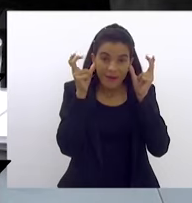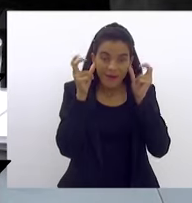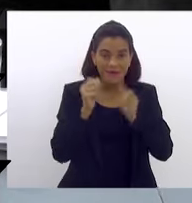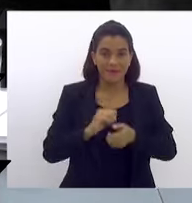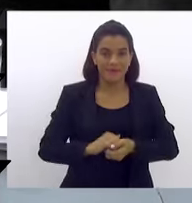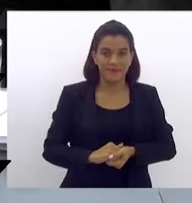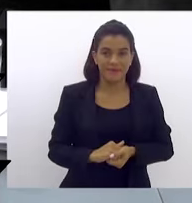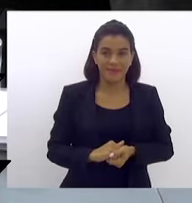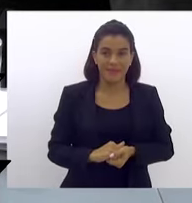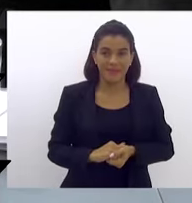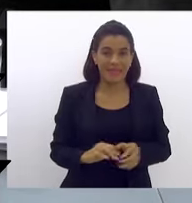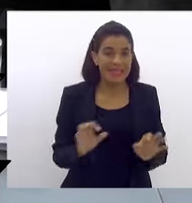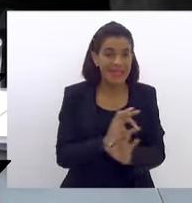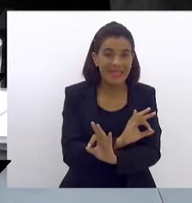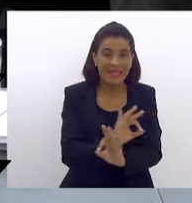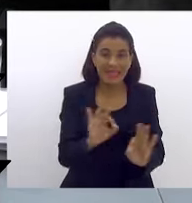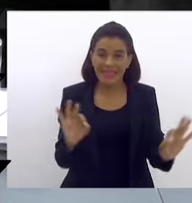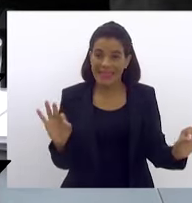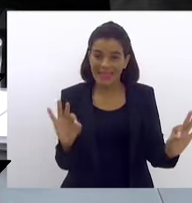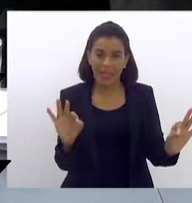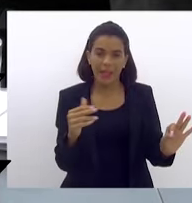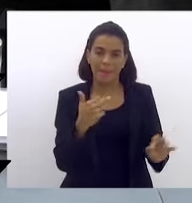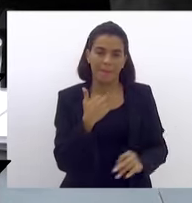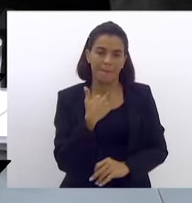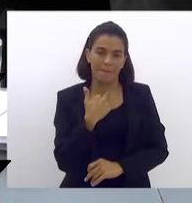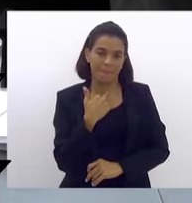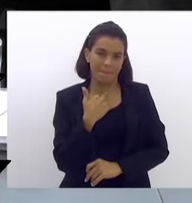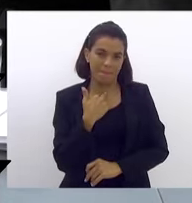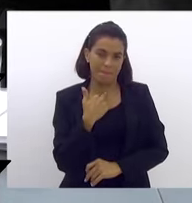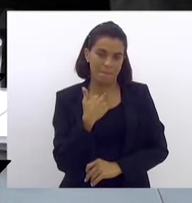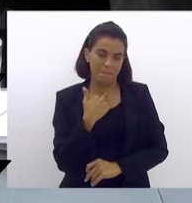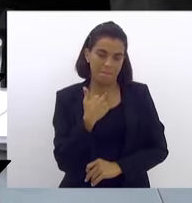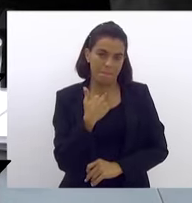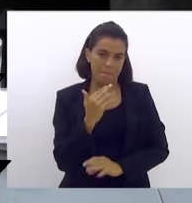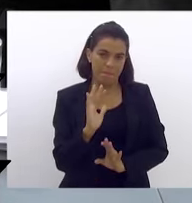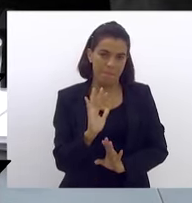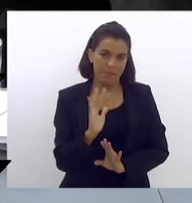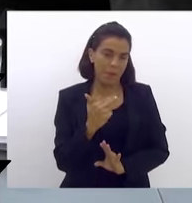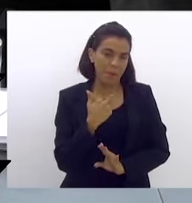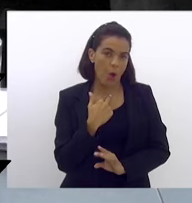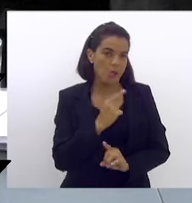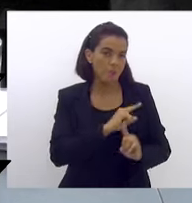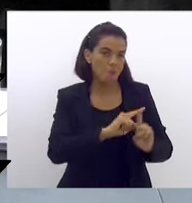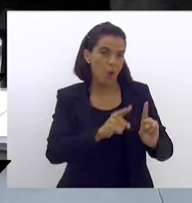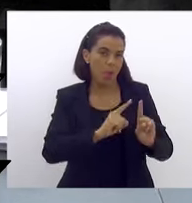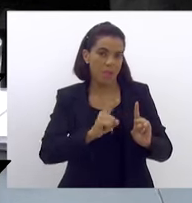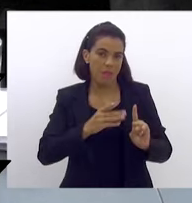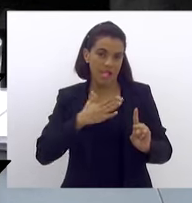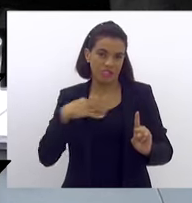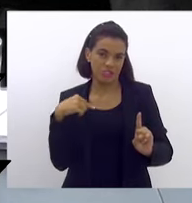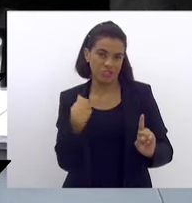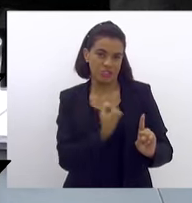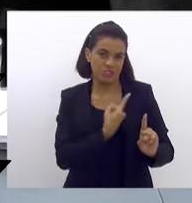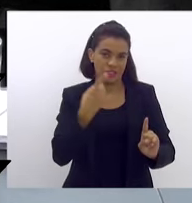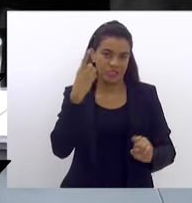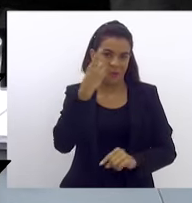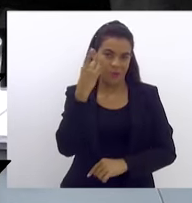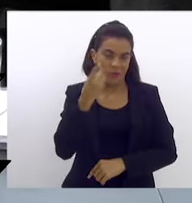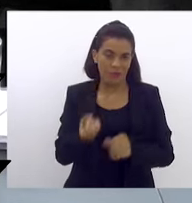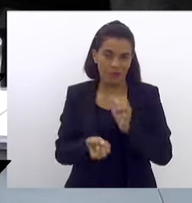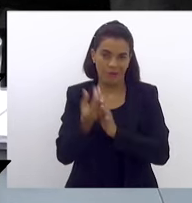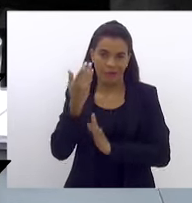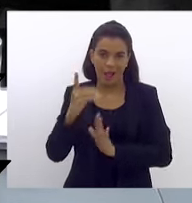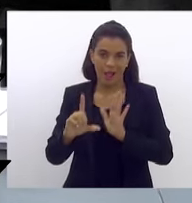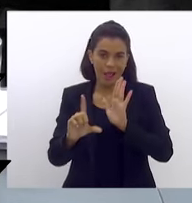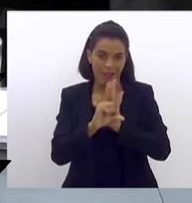né ninguém pode impedir os deputados de fazer emendas obrigatórias para